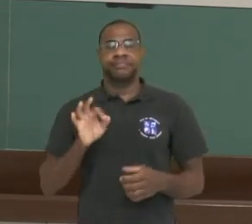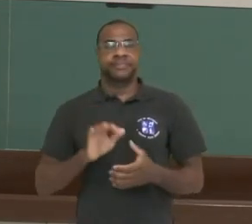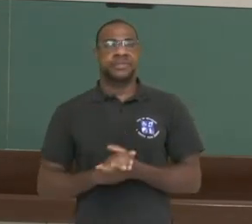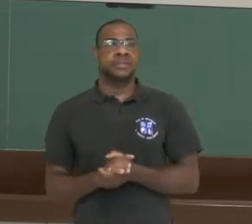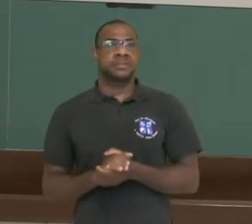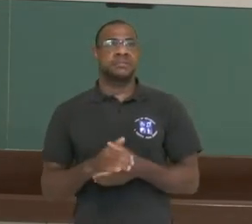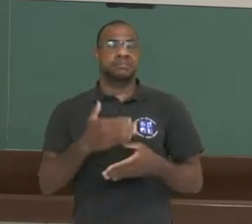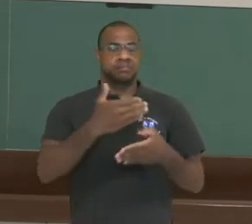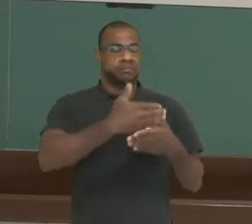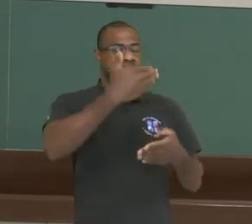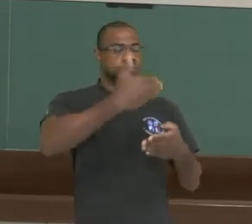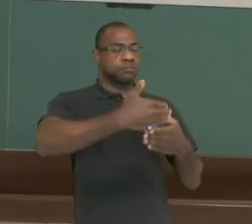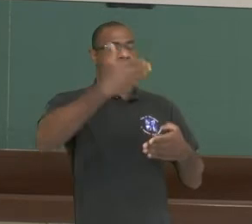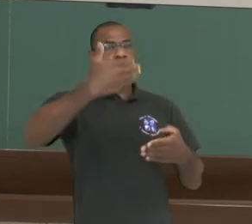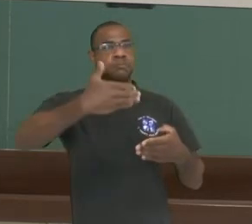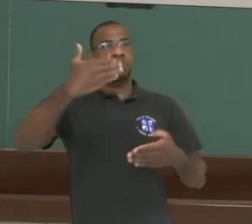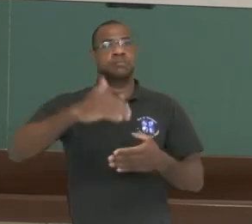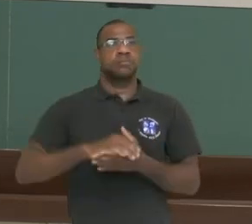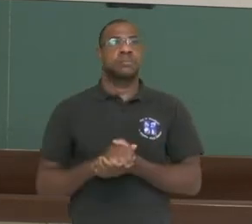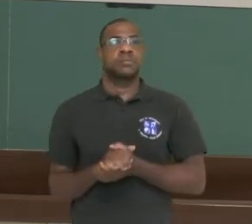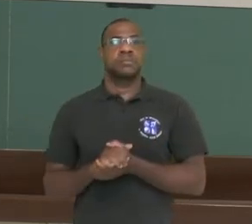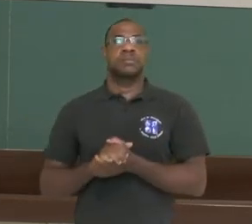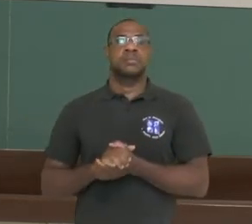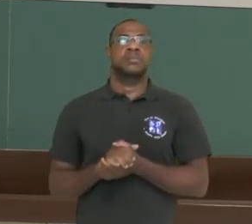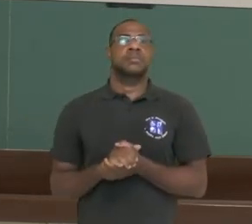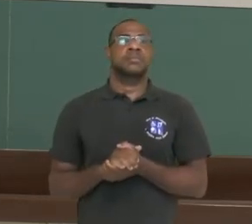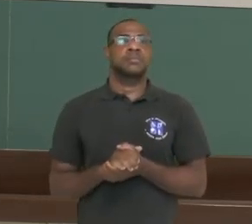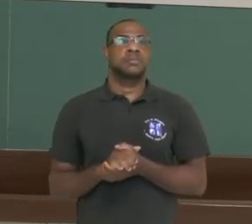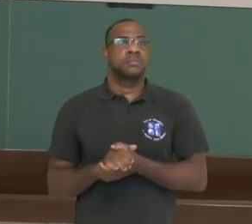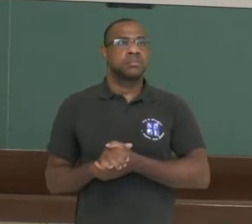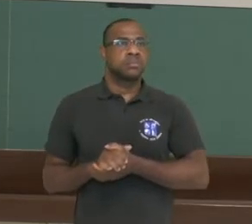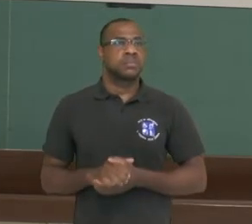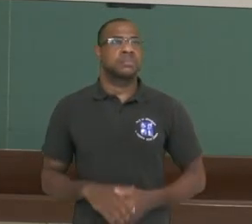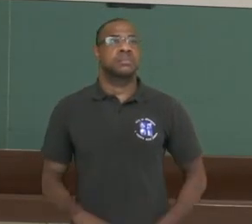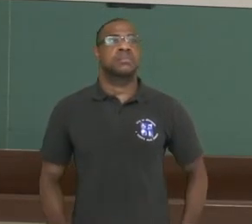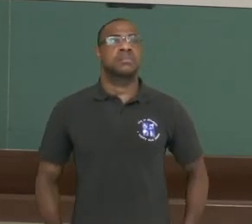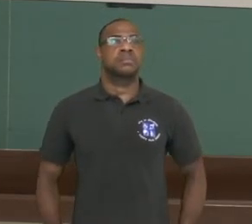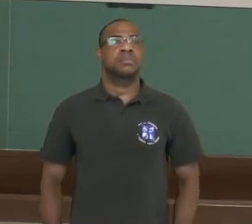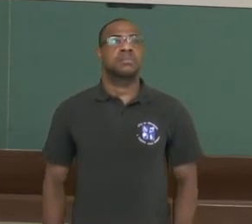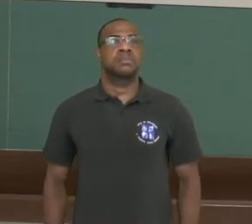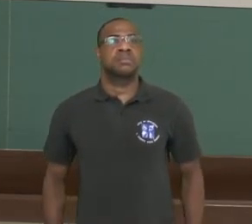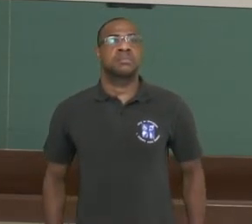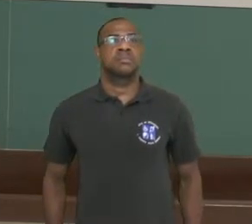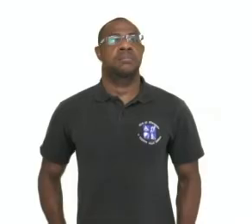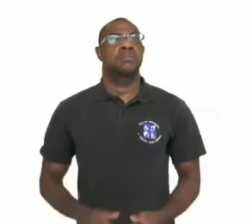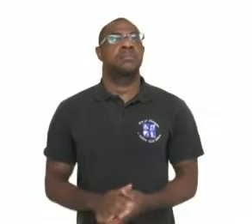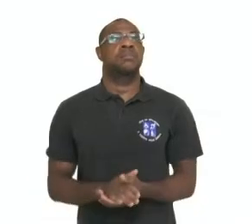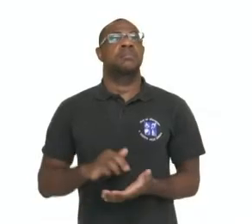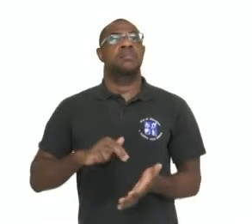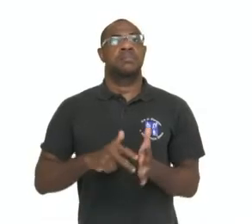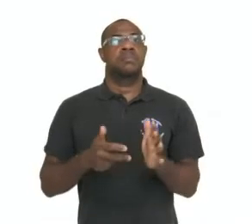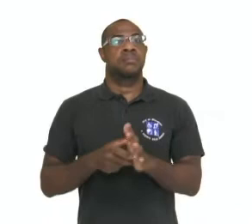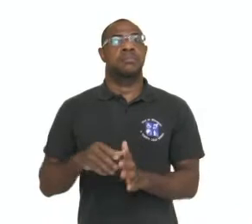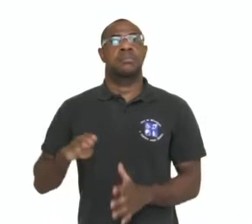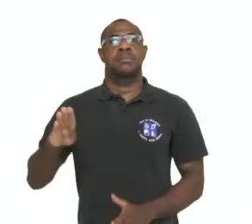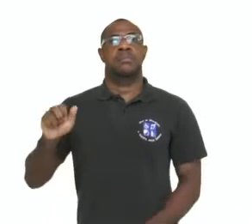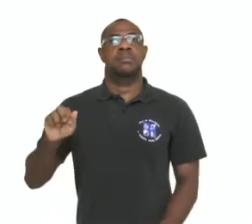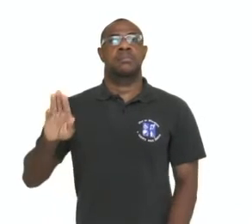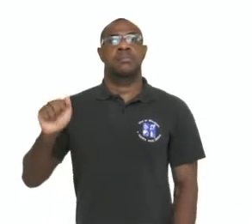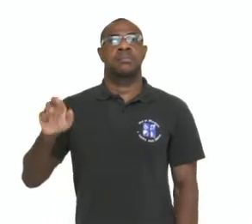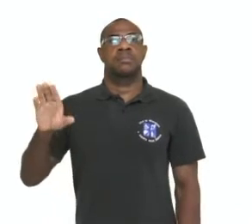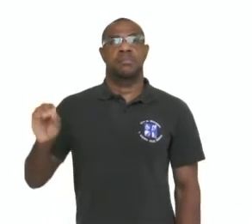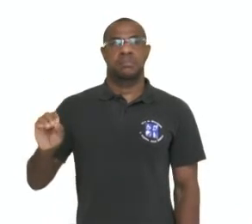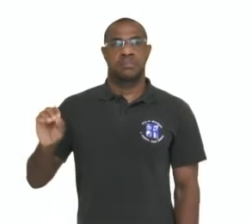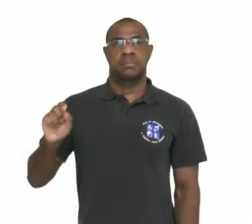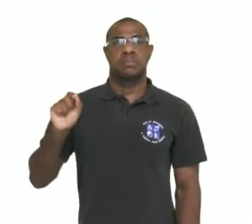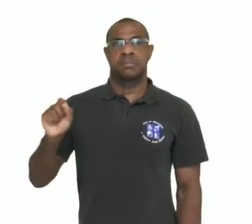isso aqui são ruínas, elas eram muito maiores do que isso. O significado de bárbaro, em um primeiro momento, migrações